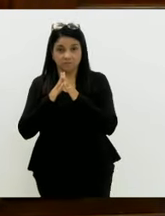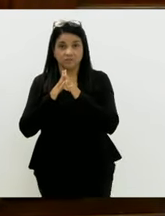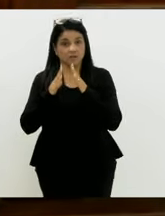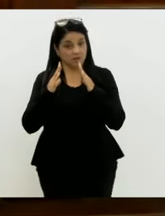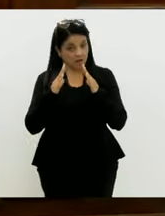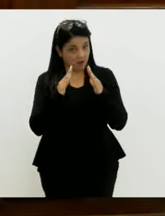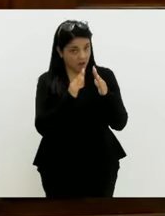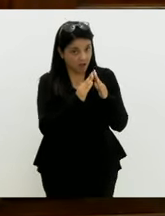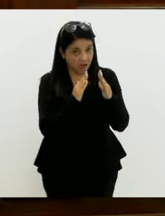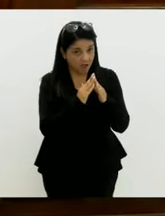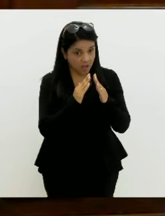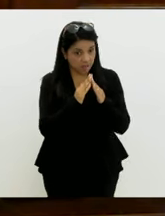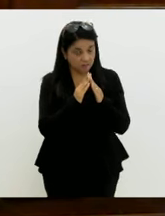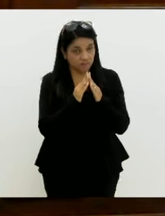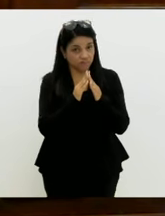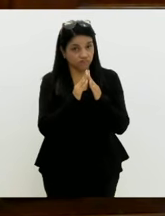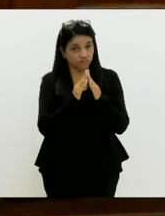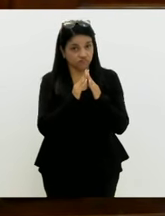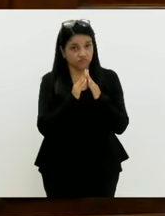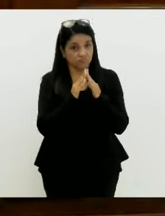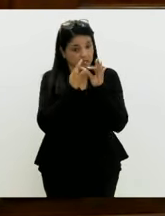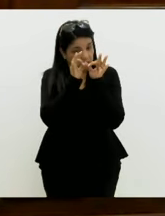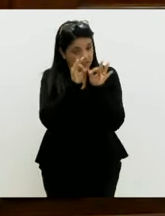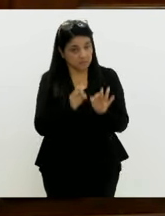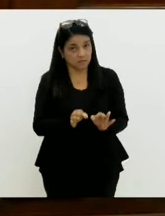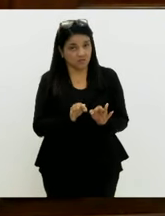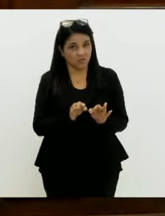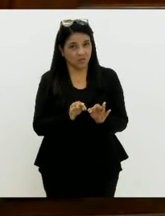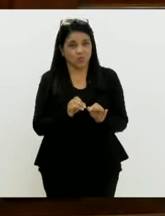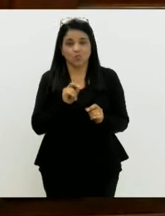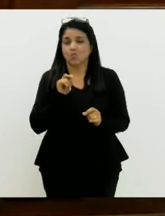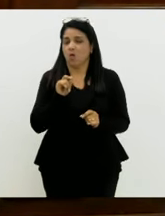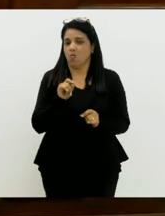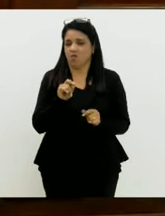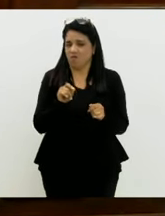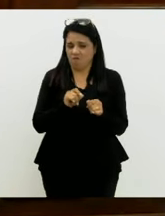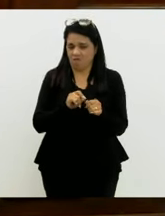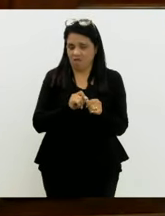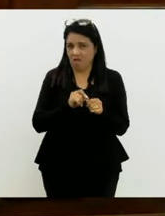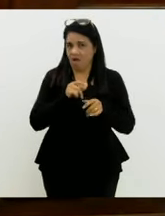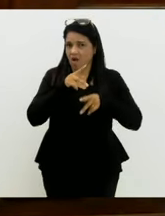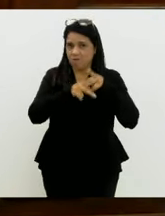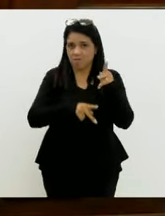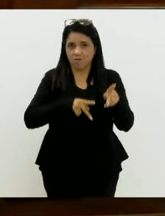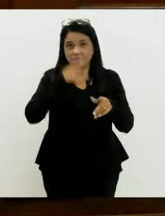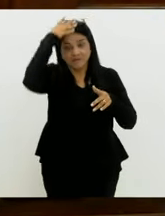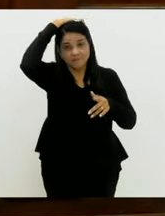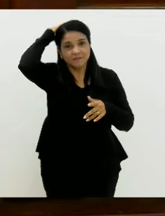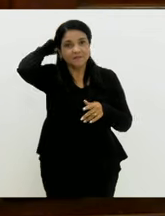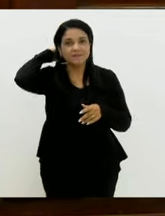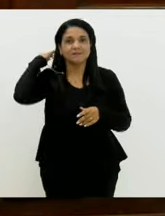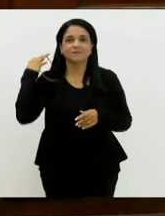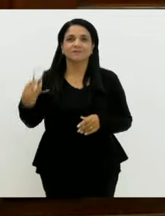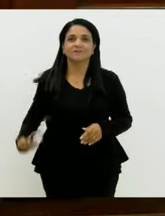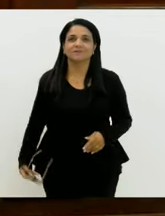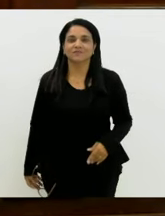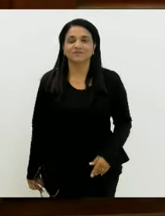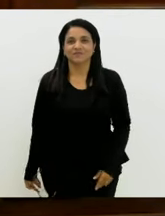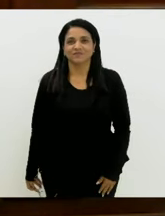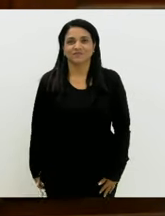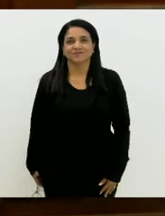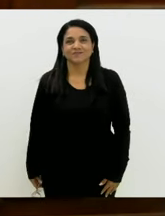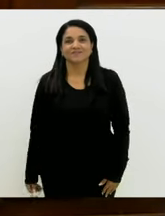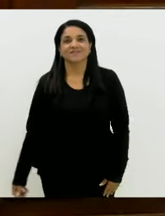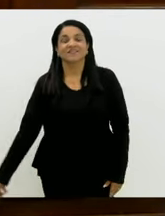senhor presidente. Não é fazer o que fazem com a população carente, não. Ah, precisamos tirar aquela pessoa que fez uma casa ali